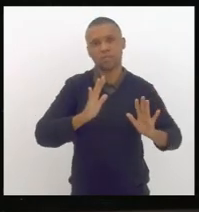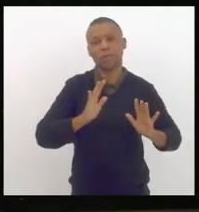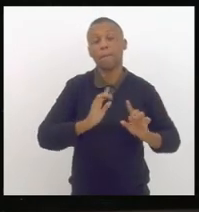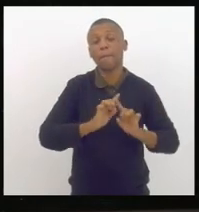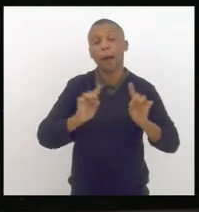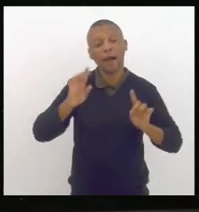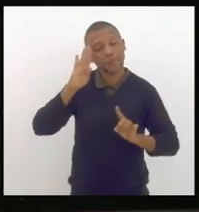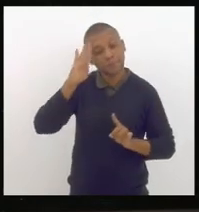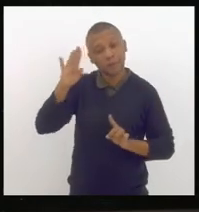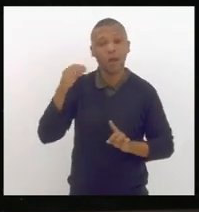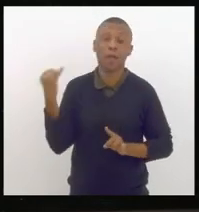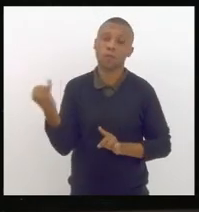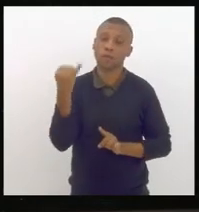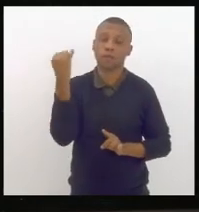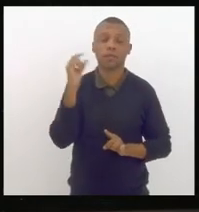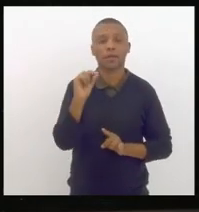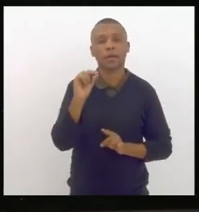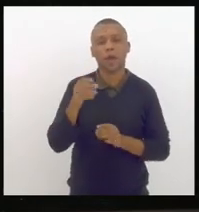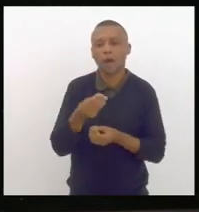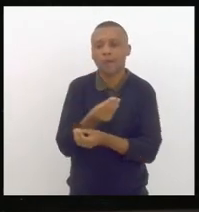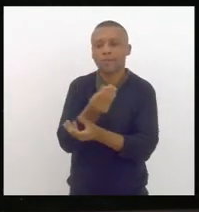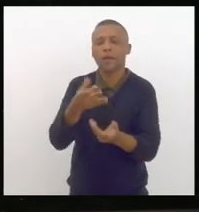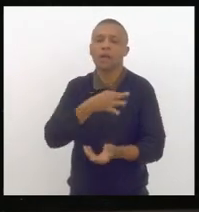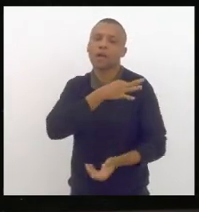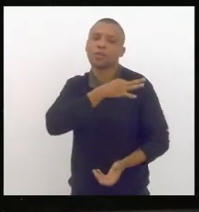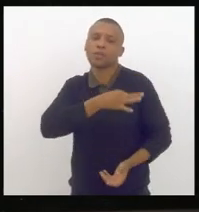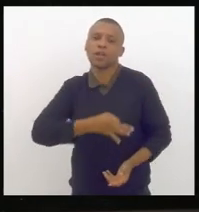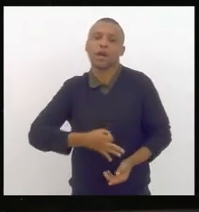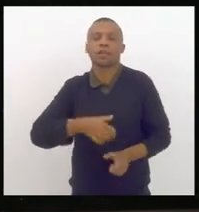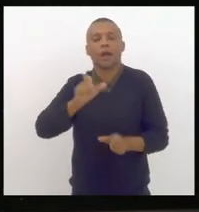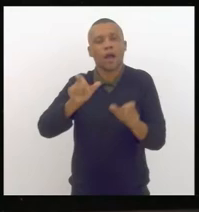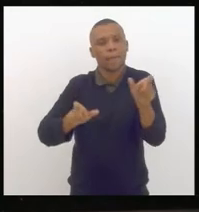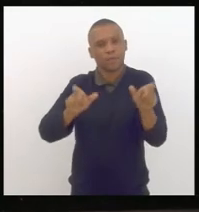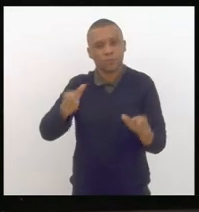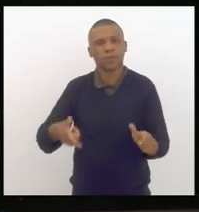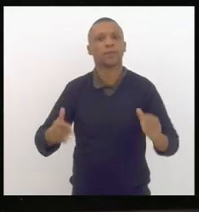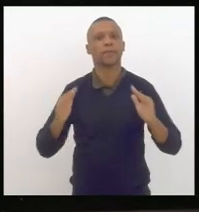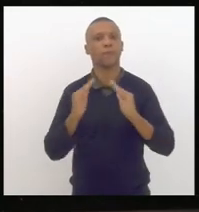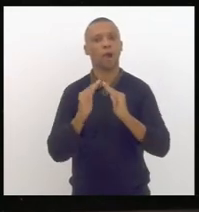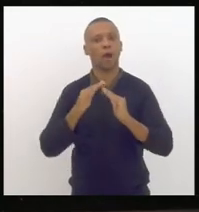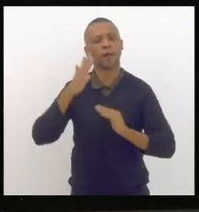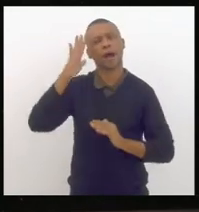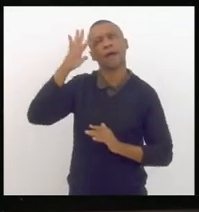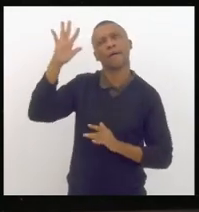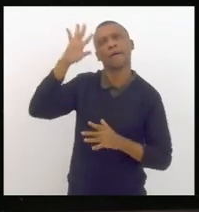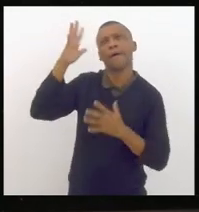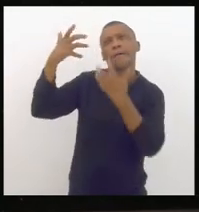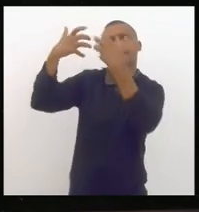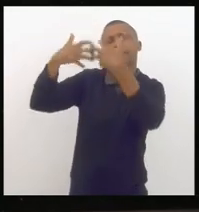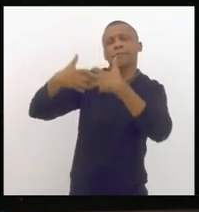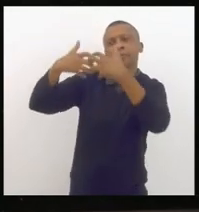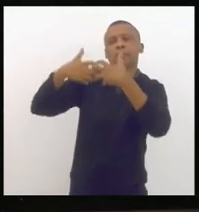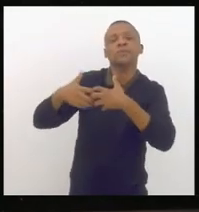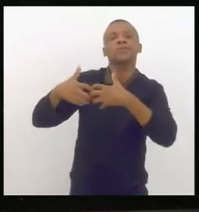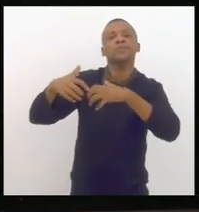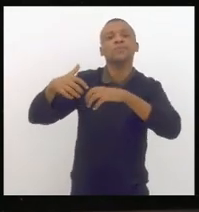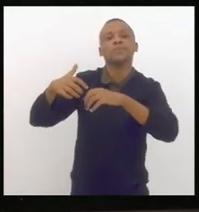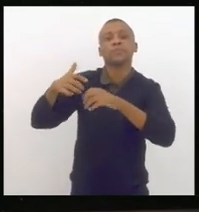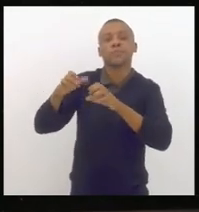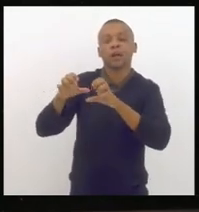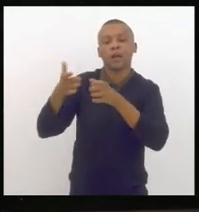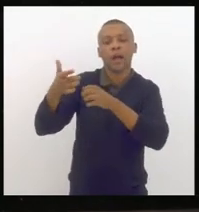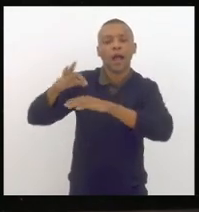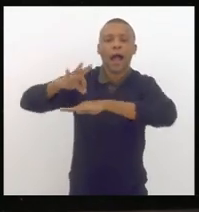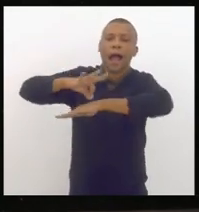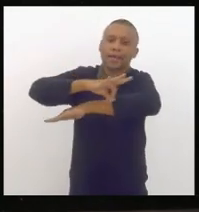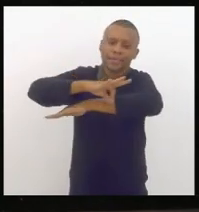dar dignidade aos moradores e moradoras, repensar a arquitetura, que a